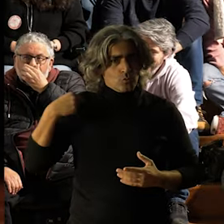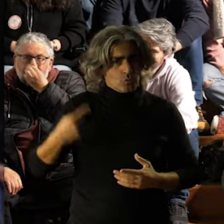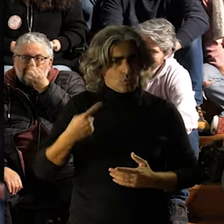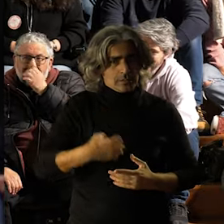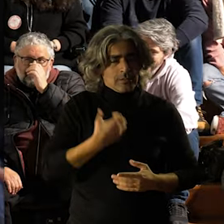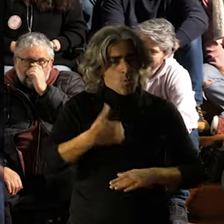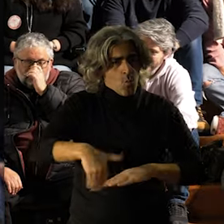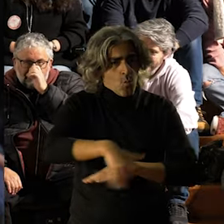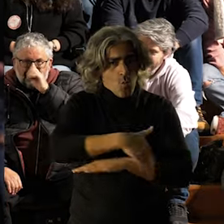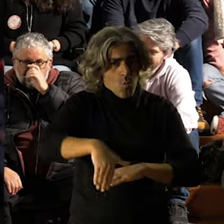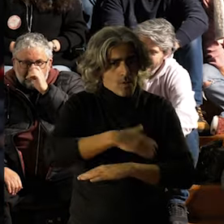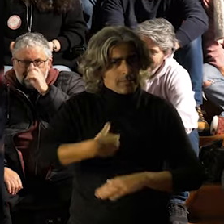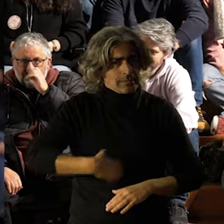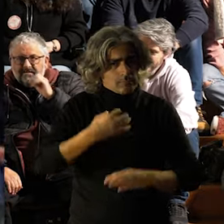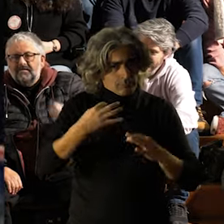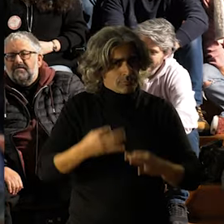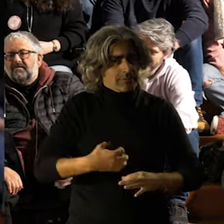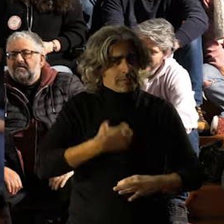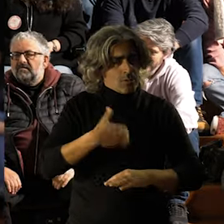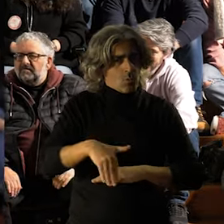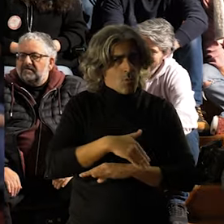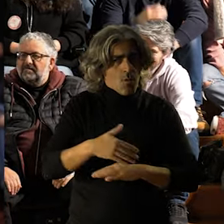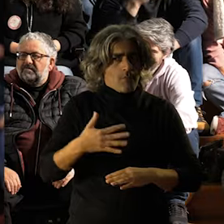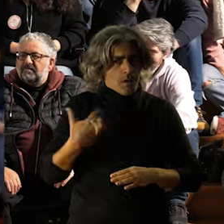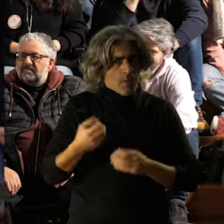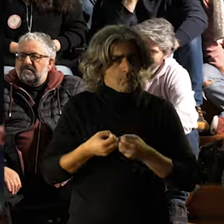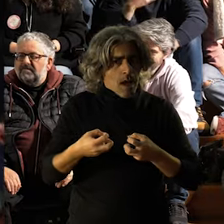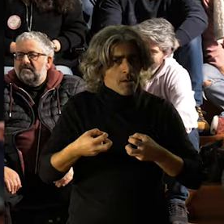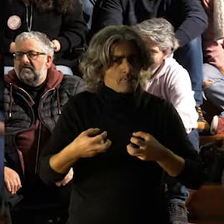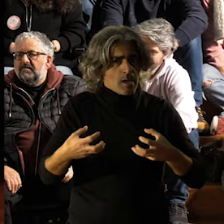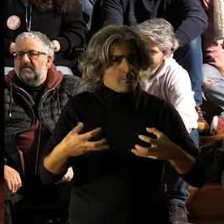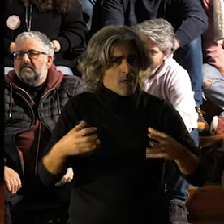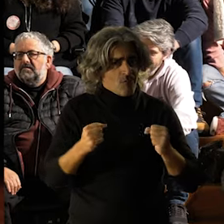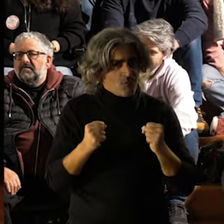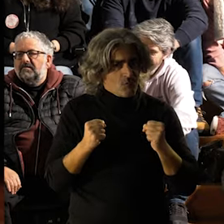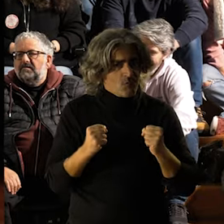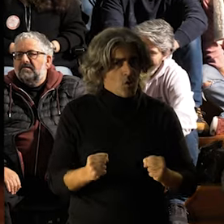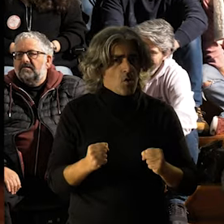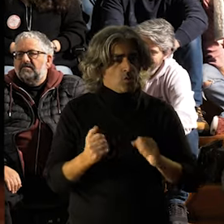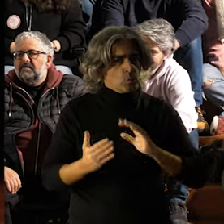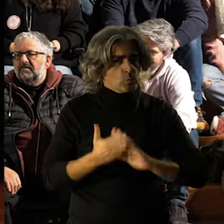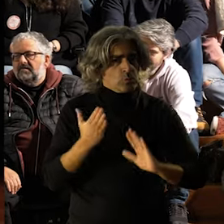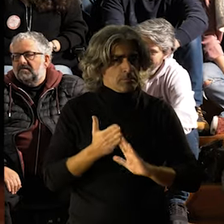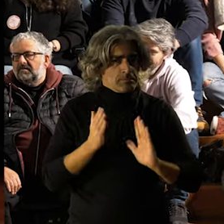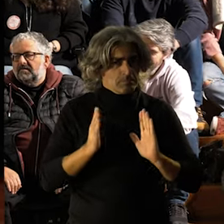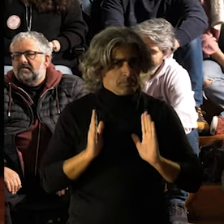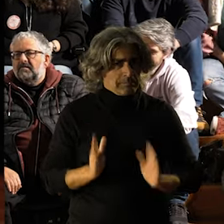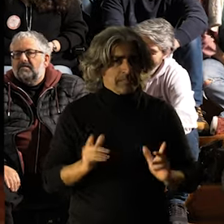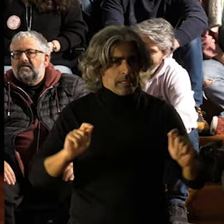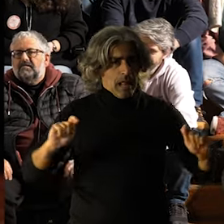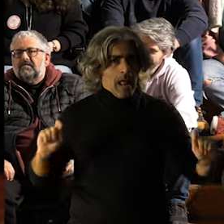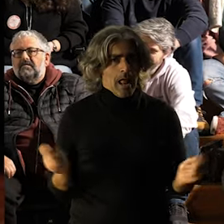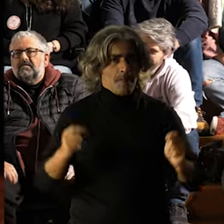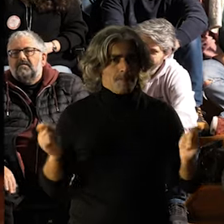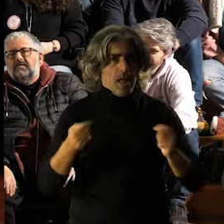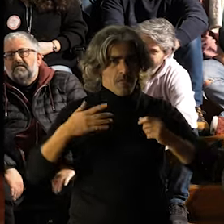dias. Andamos na rua e sentimos. Sentimos que somos cada vez mais esta força, esta urgência, esta campanha